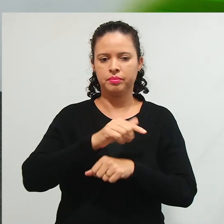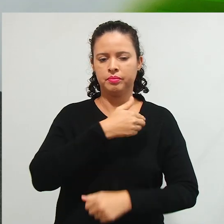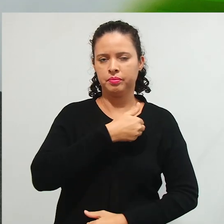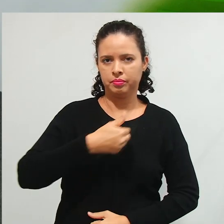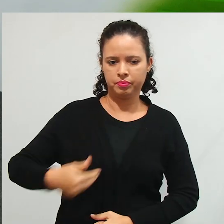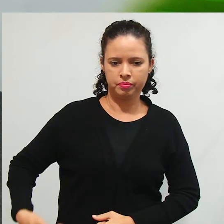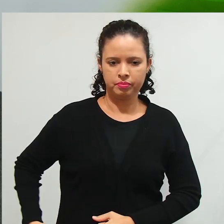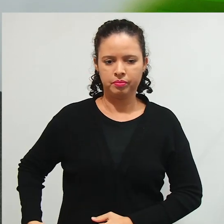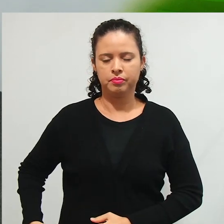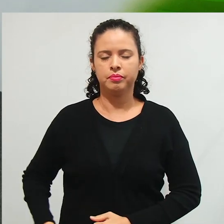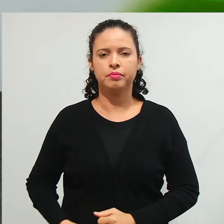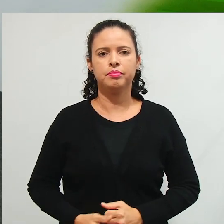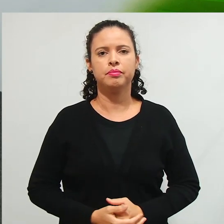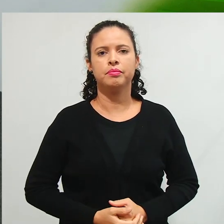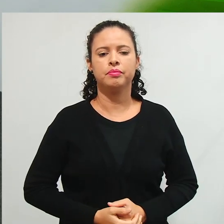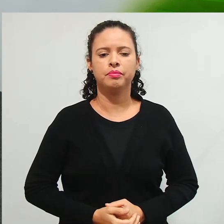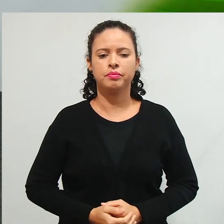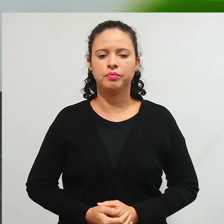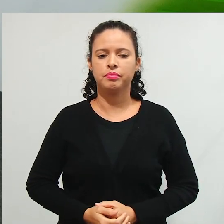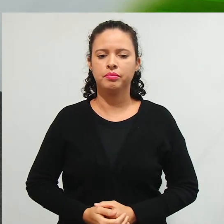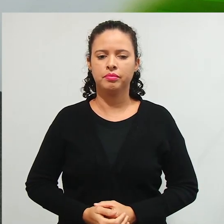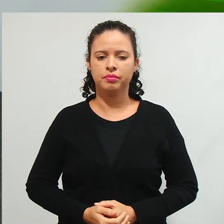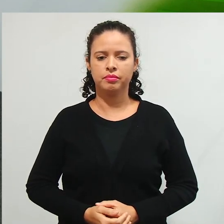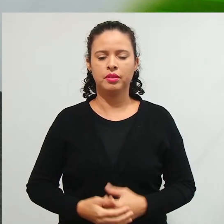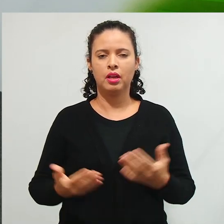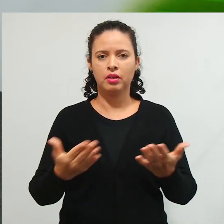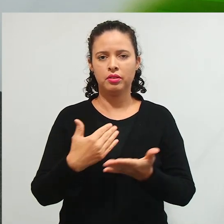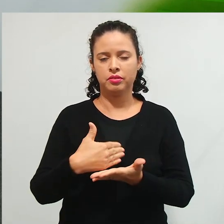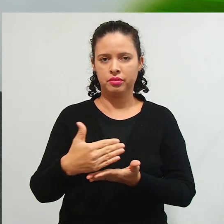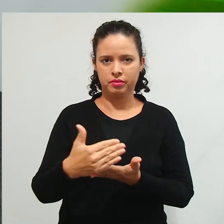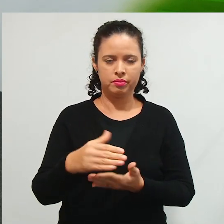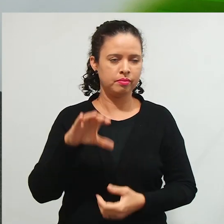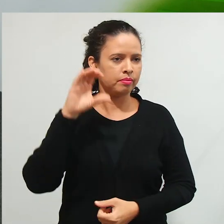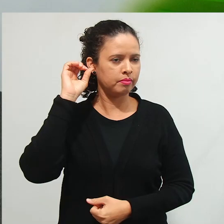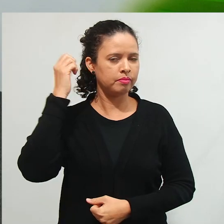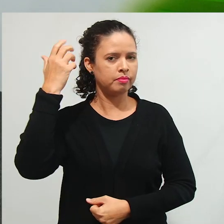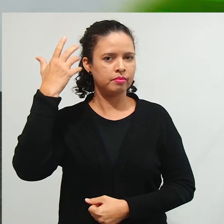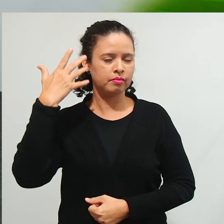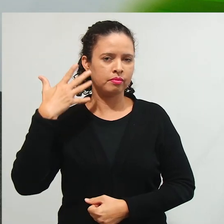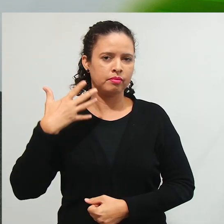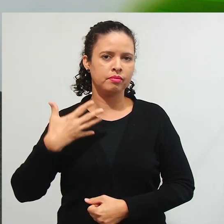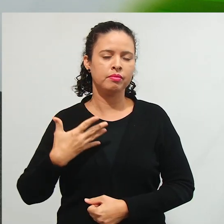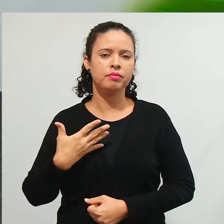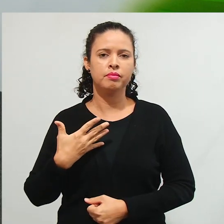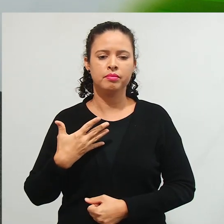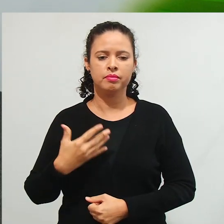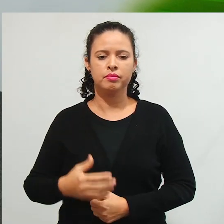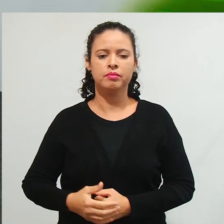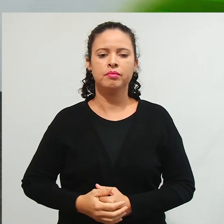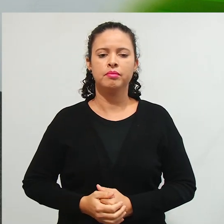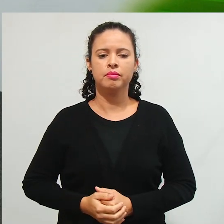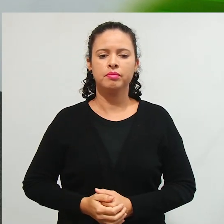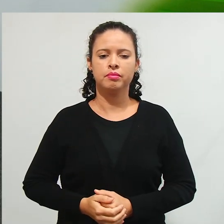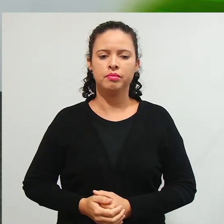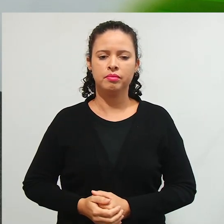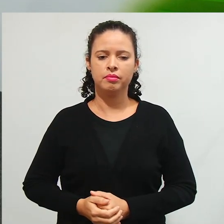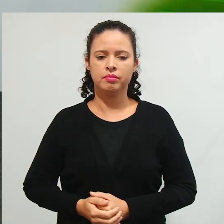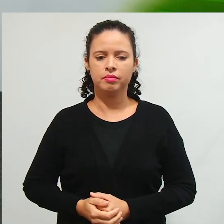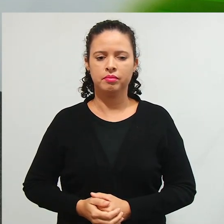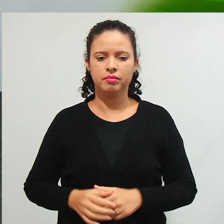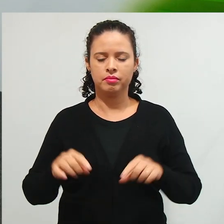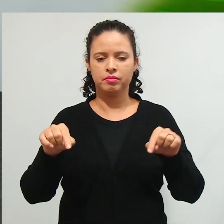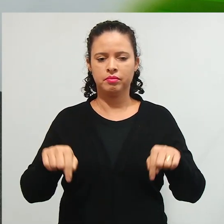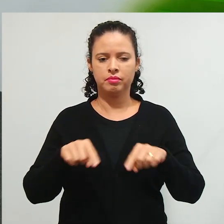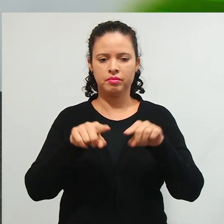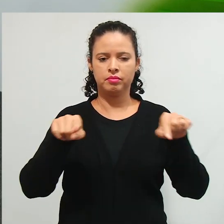em Gestão Pública. Bom, agora irei fazer minha audiodescrição.